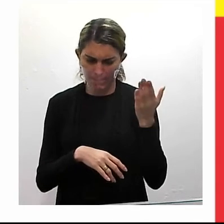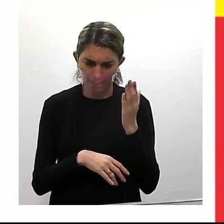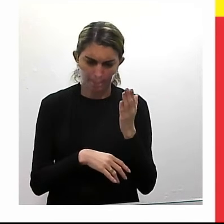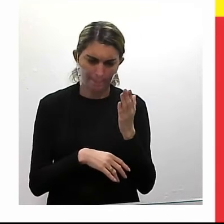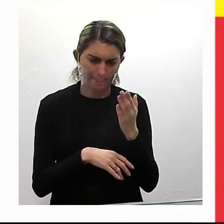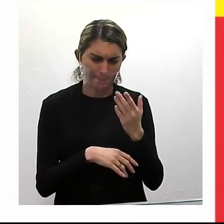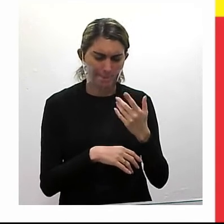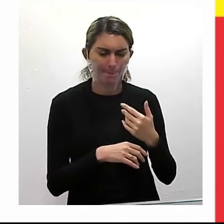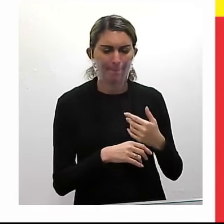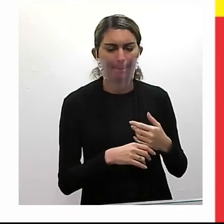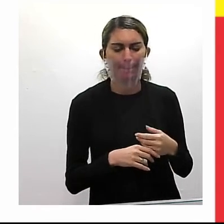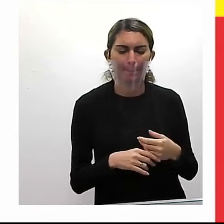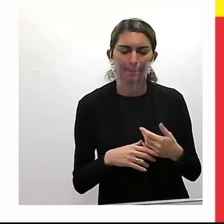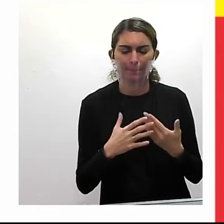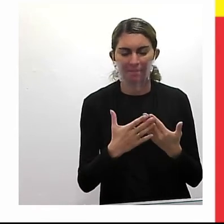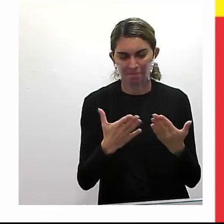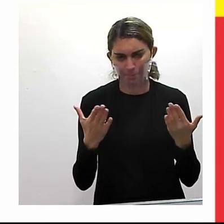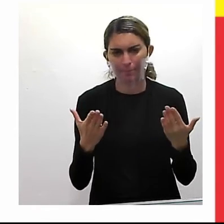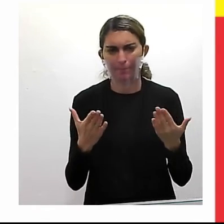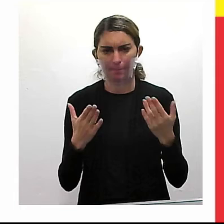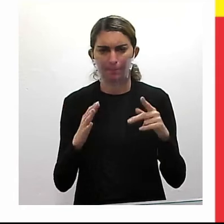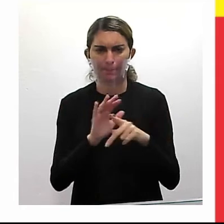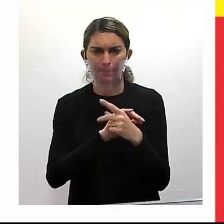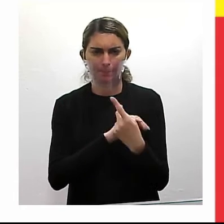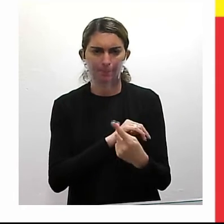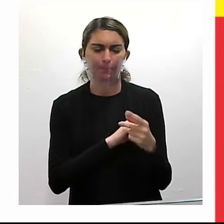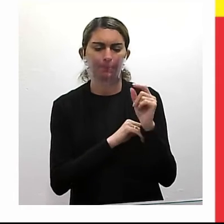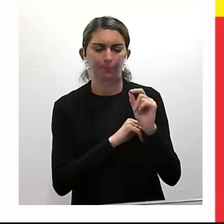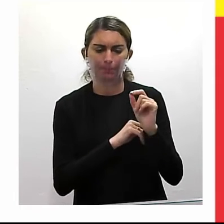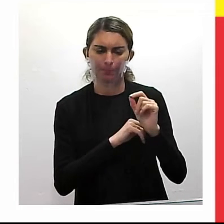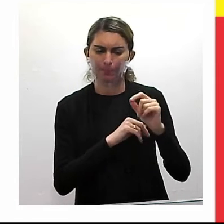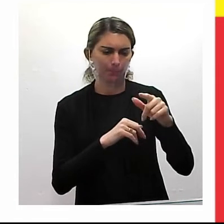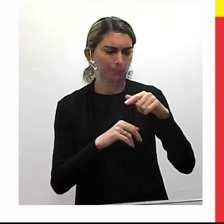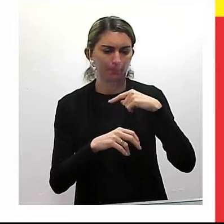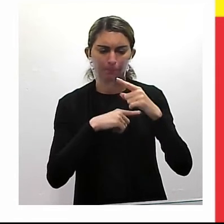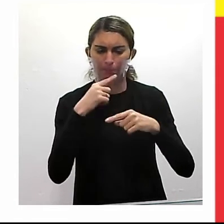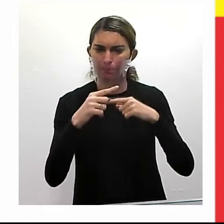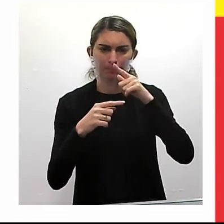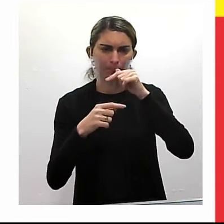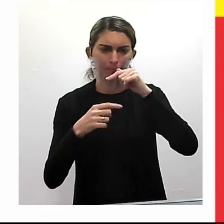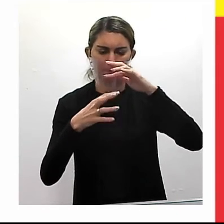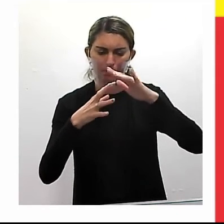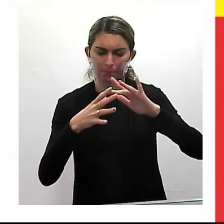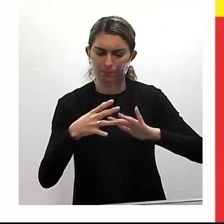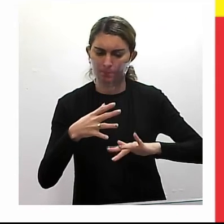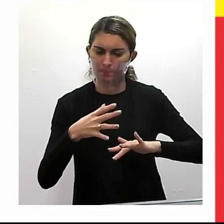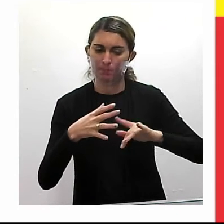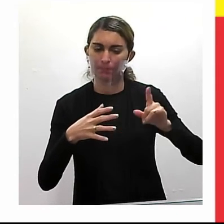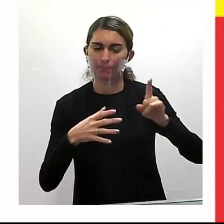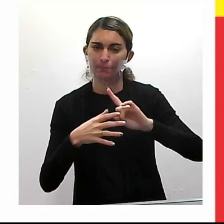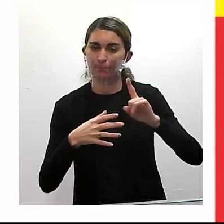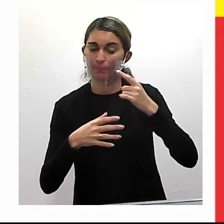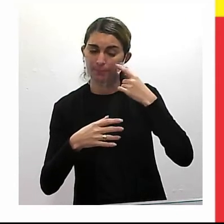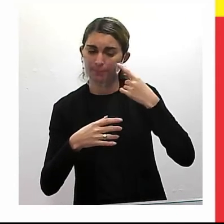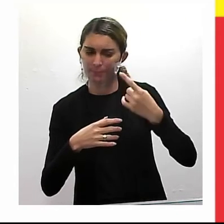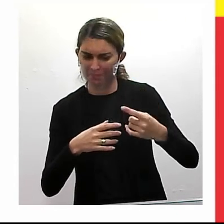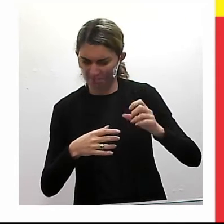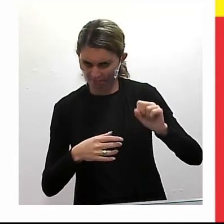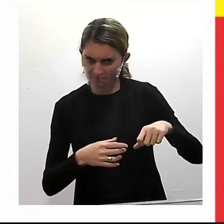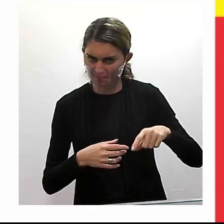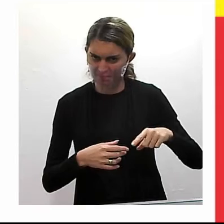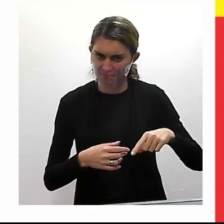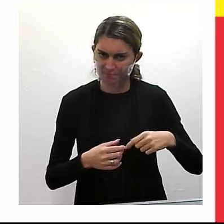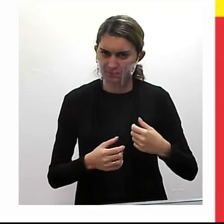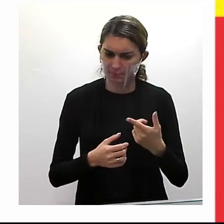né, no armazém do seu João, é praticamente insolúvel em água. Olha aí, gente. Será, pessoal?